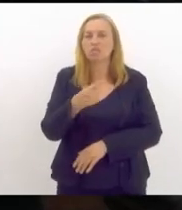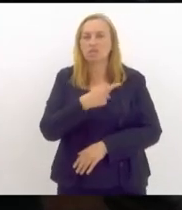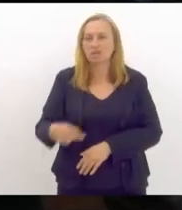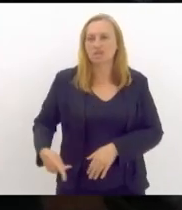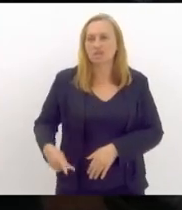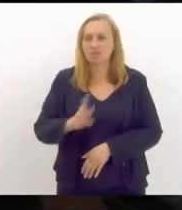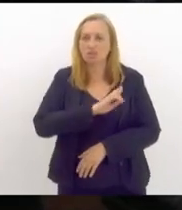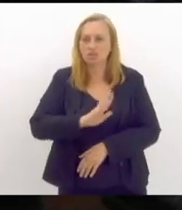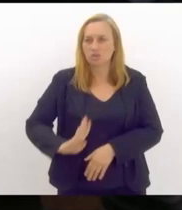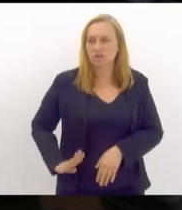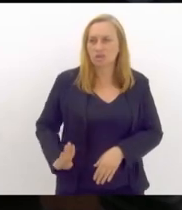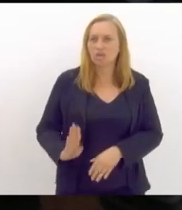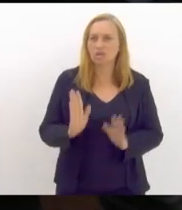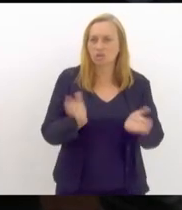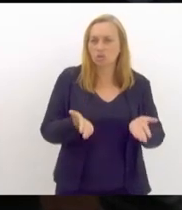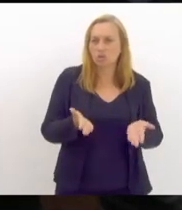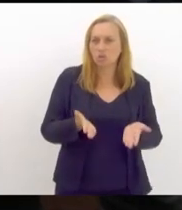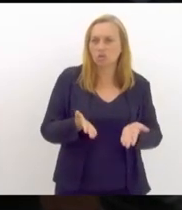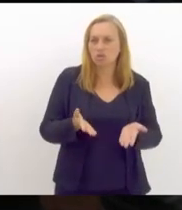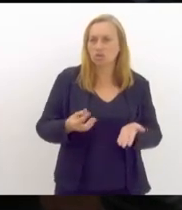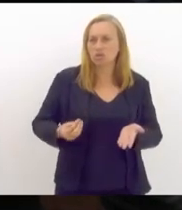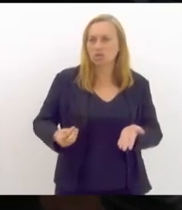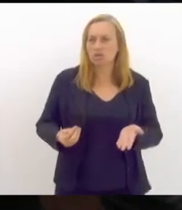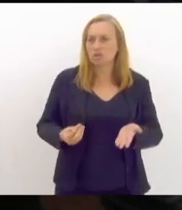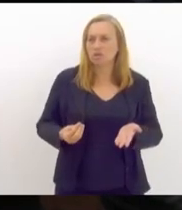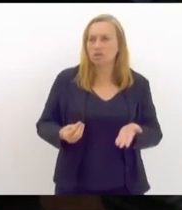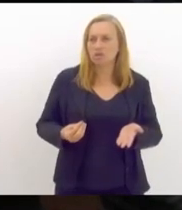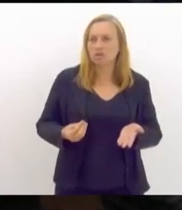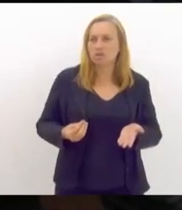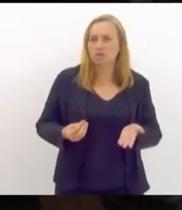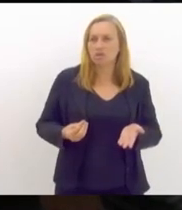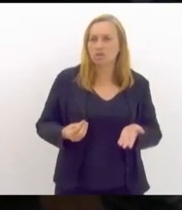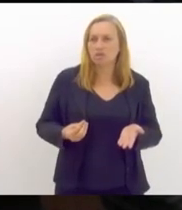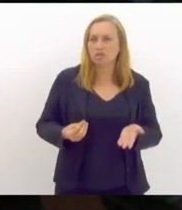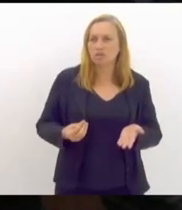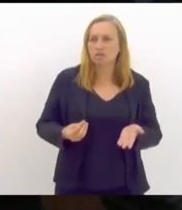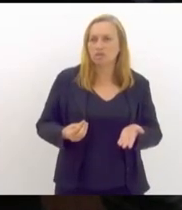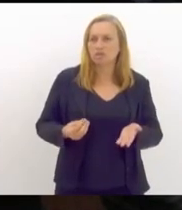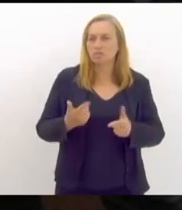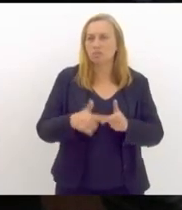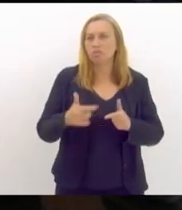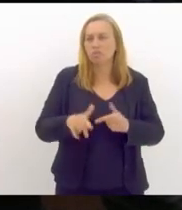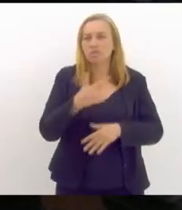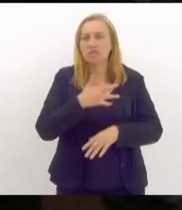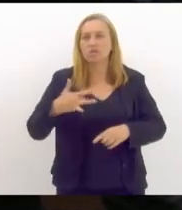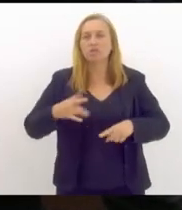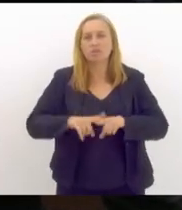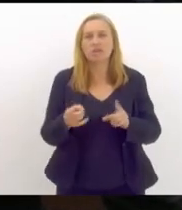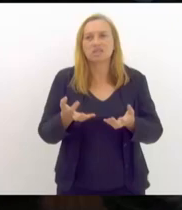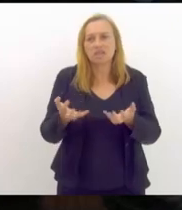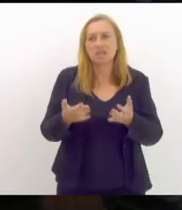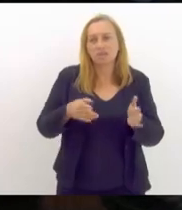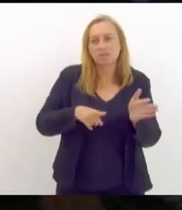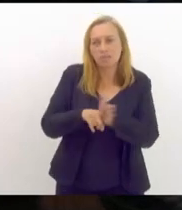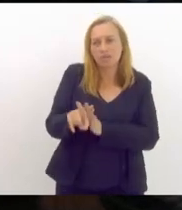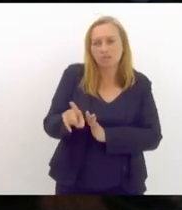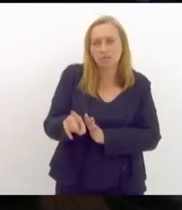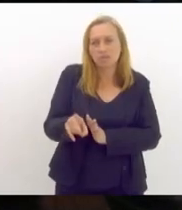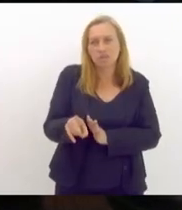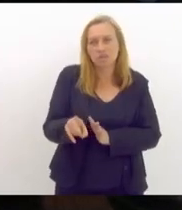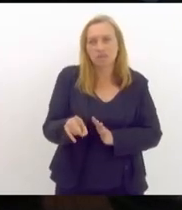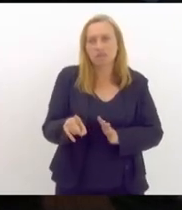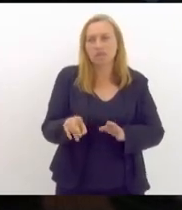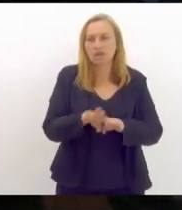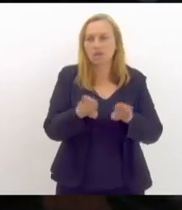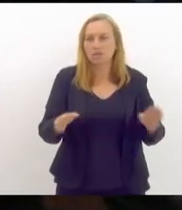hoje não está aqui soube né que está licenciado por questões de saúde mas queria perguntar e deixar essa questão para mesa